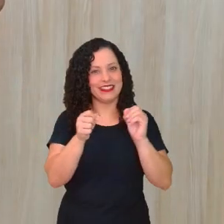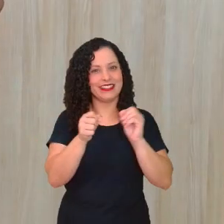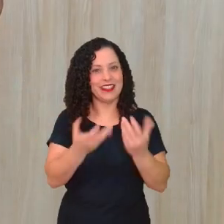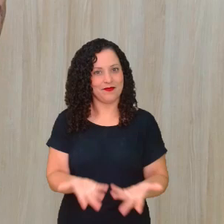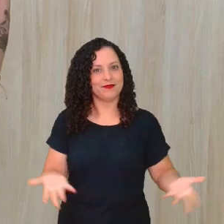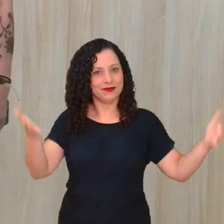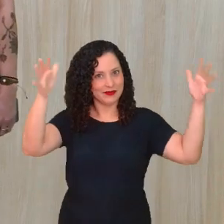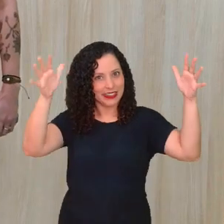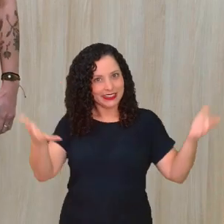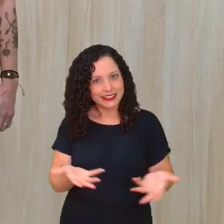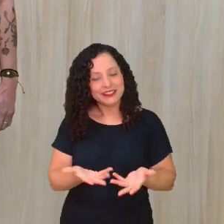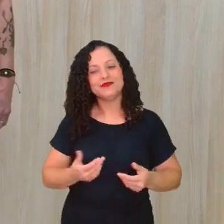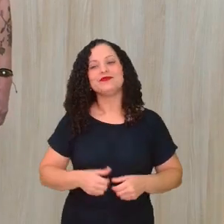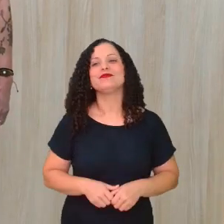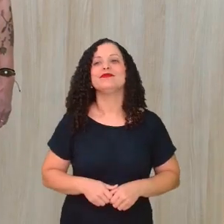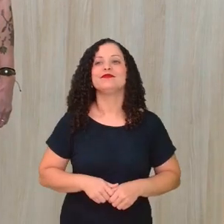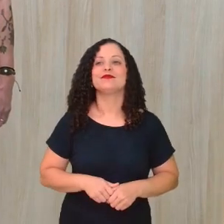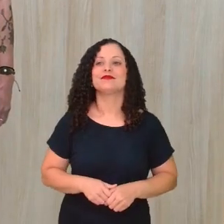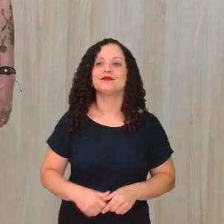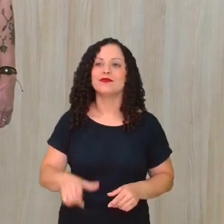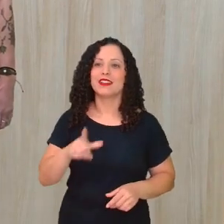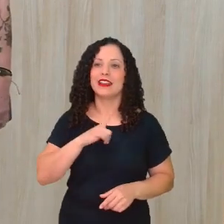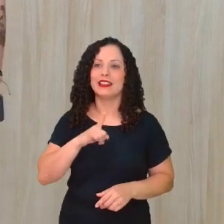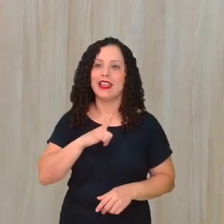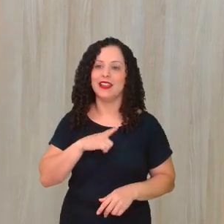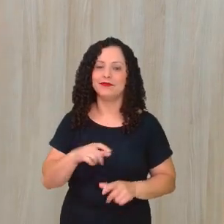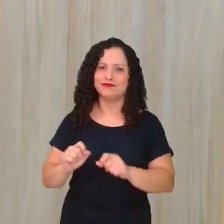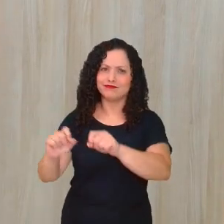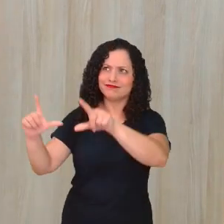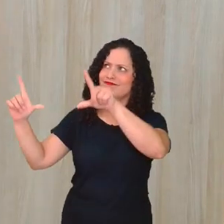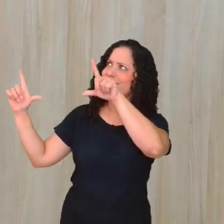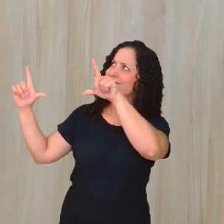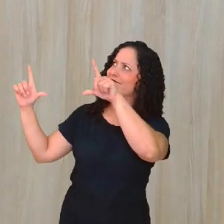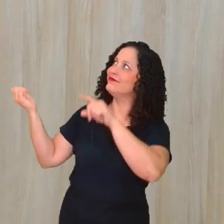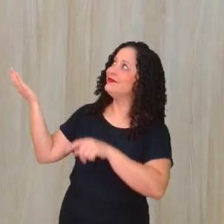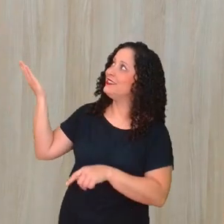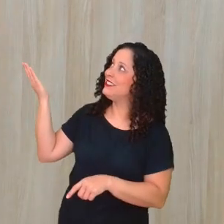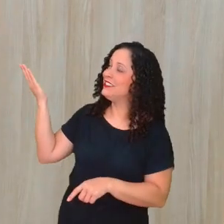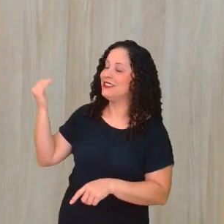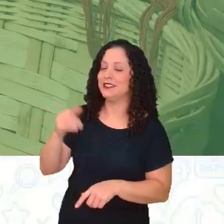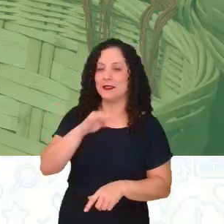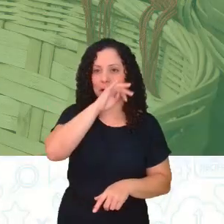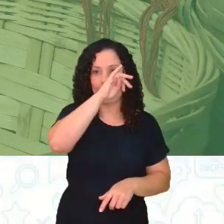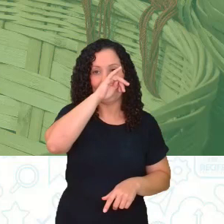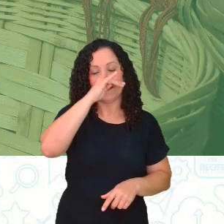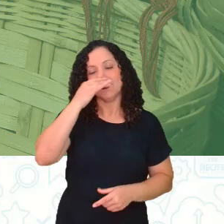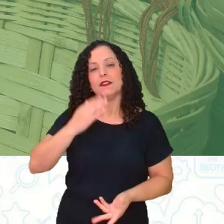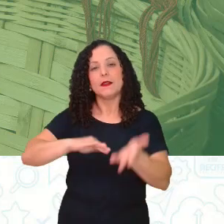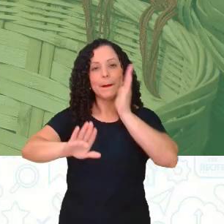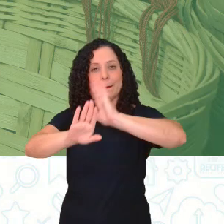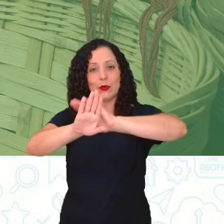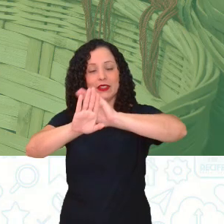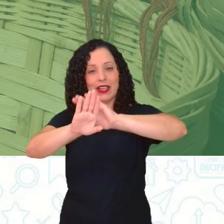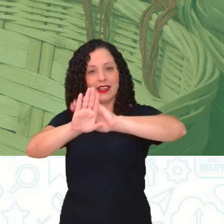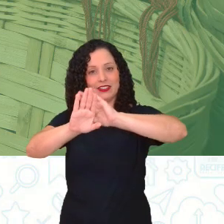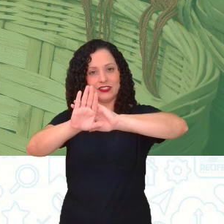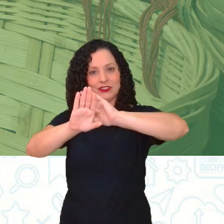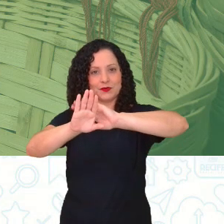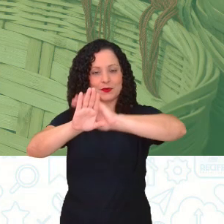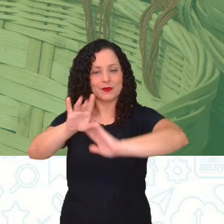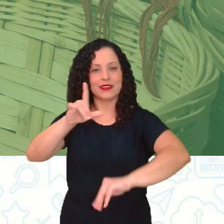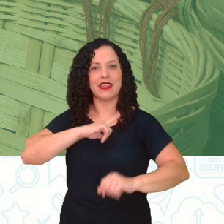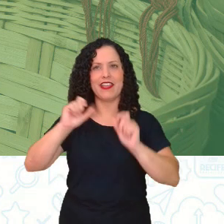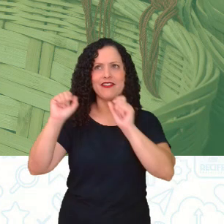isso, a gente tem até uma imagem, se vocês puderem observar aí em tela cheia, né? Atrás, que é um balaio, é justamente